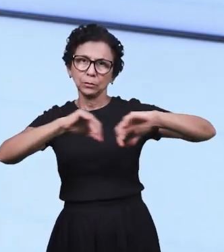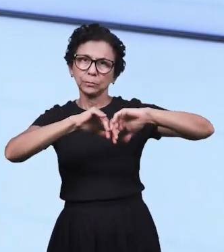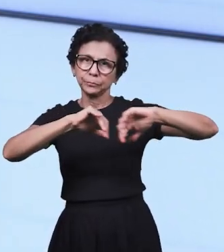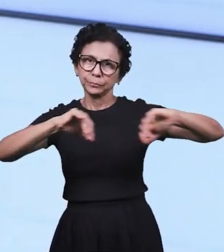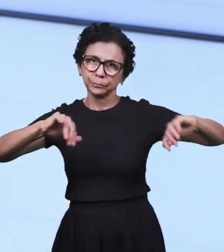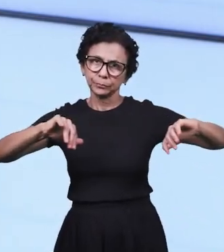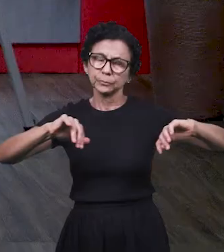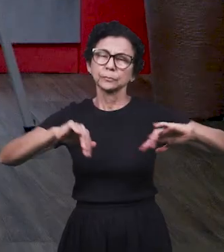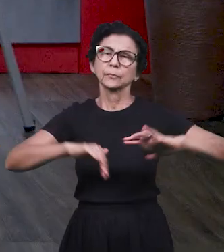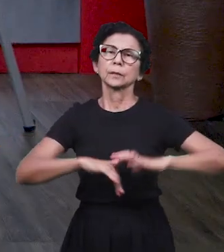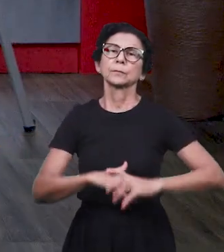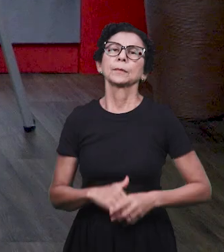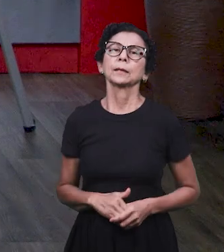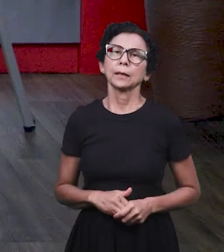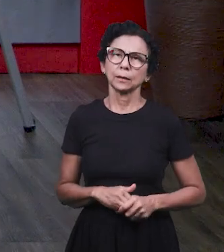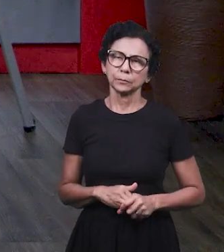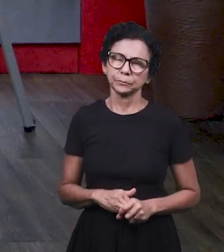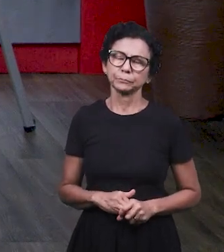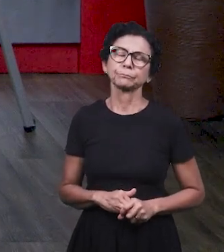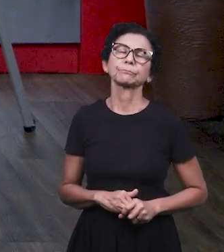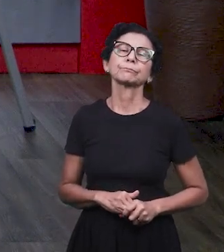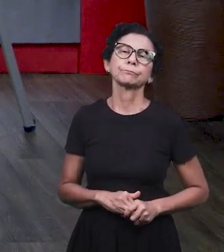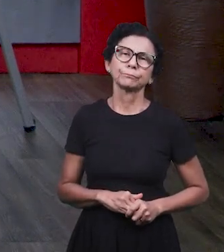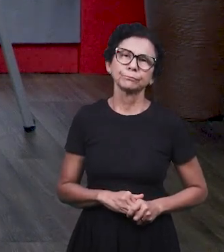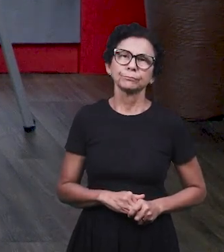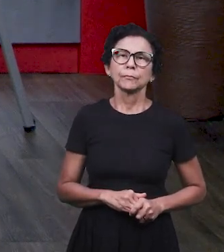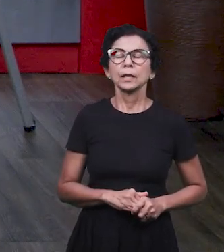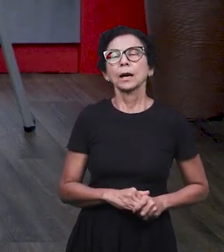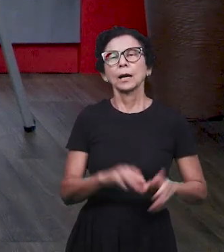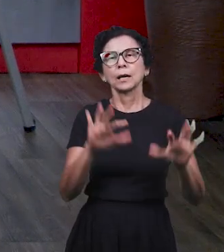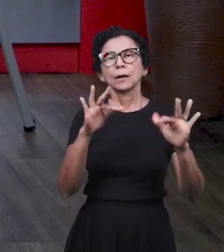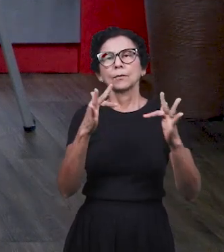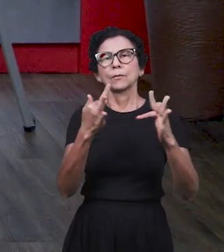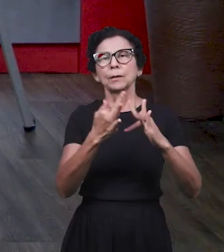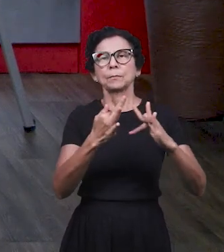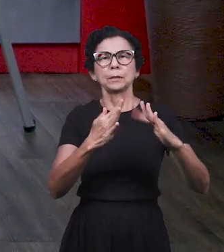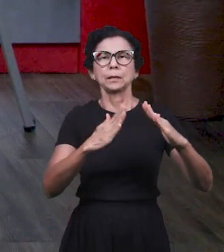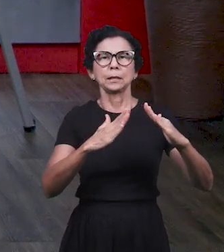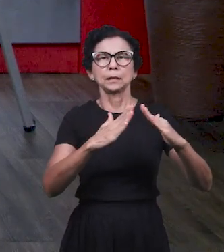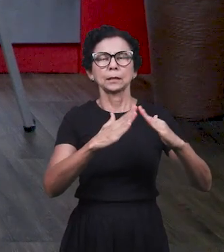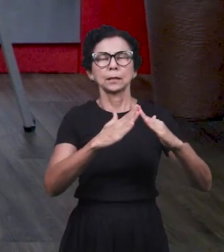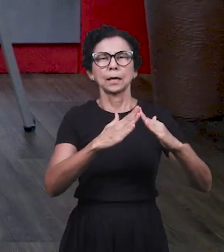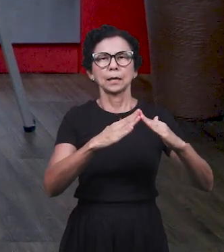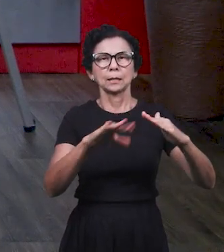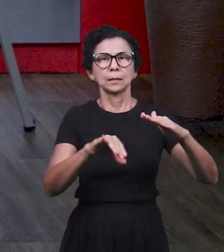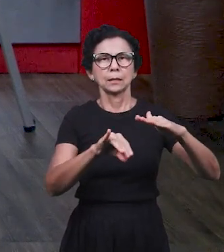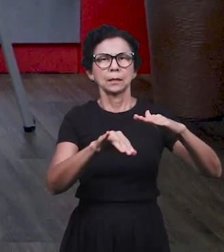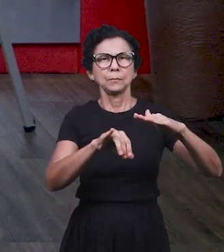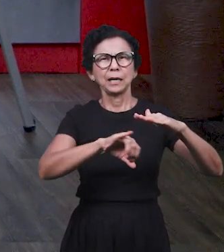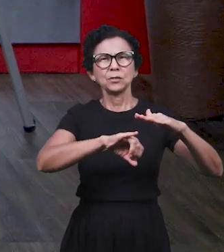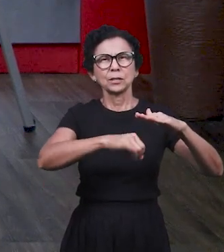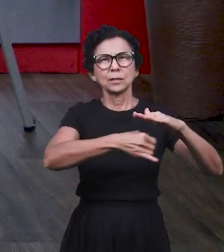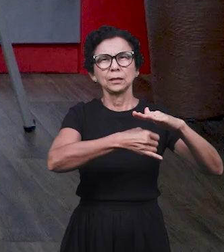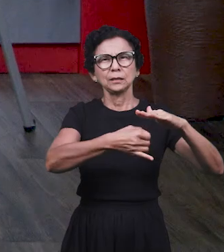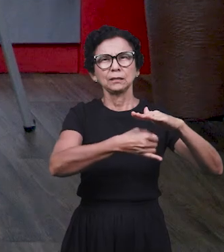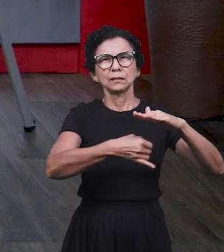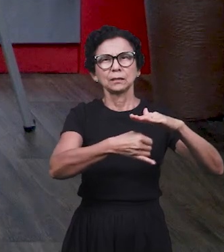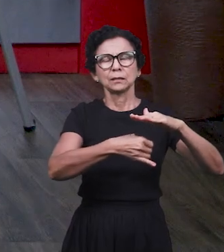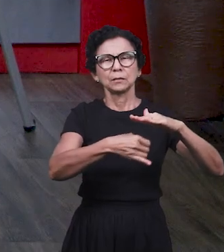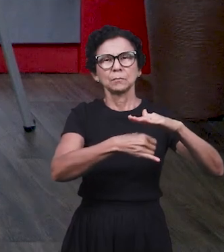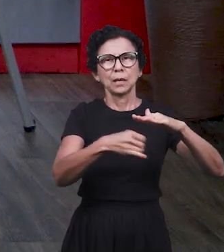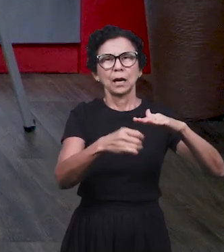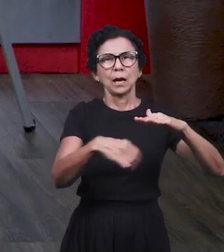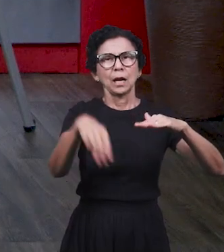todo. Daquela gleba toda, exatamente, né? Aí tenha ele como titular, como proprietário daquele imóvel, né?